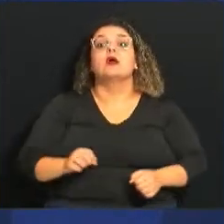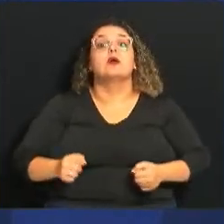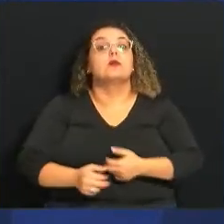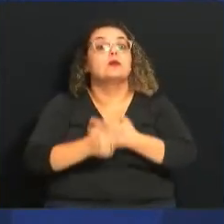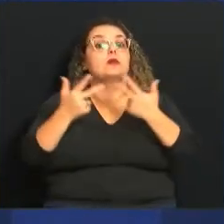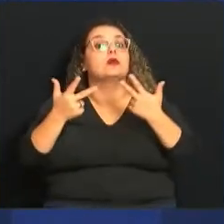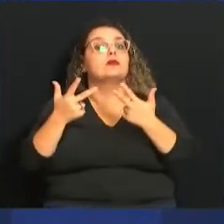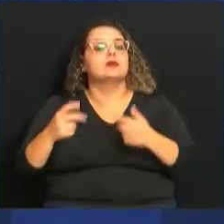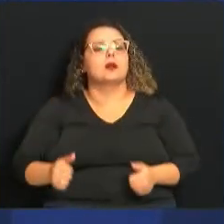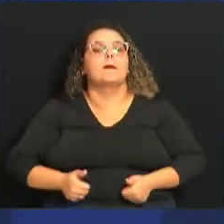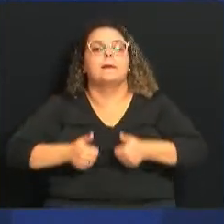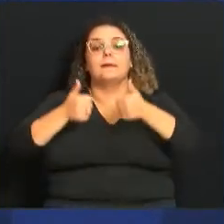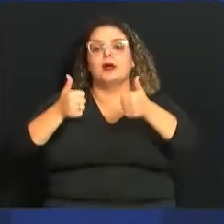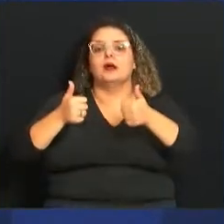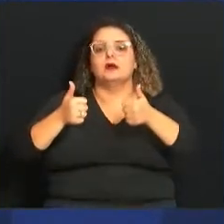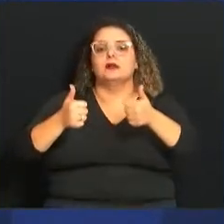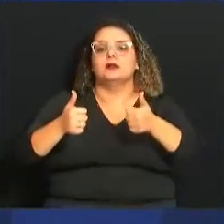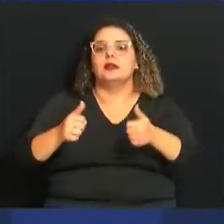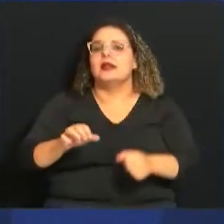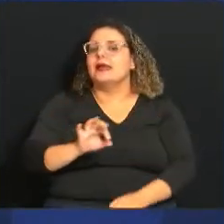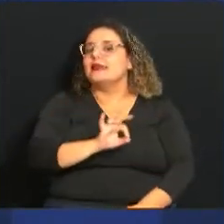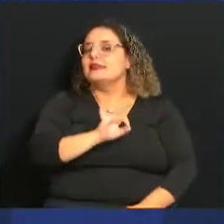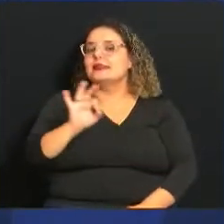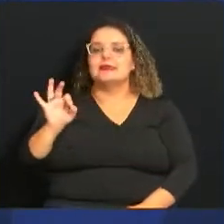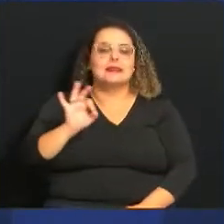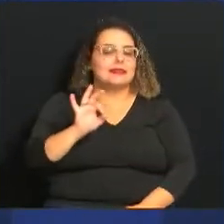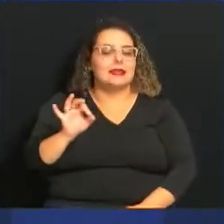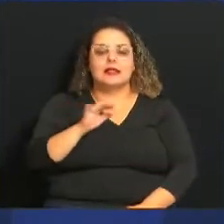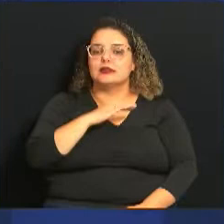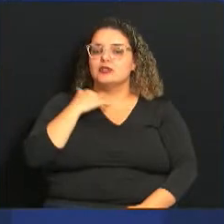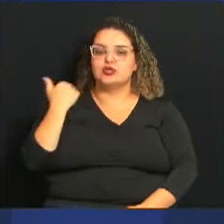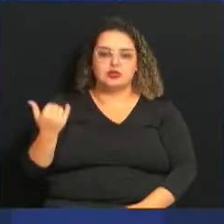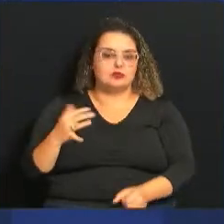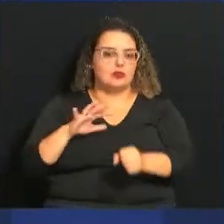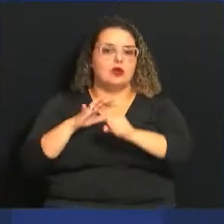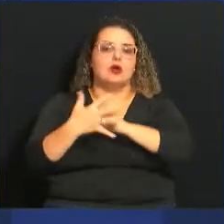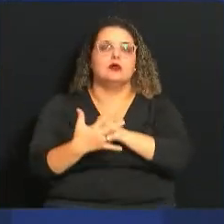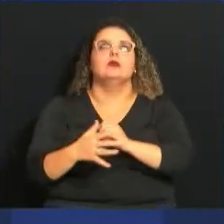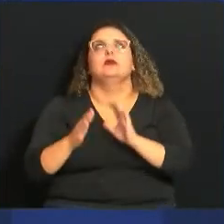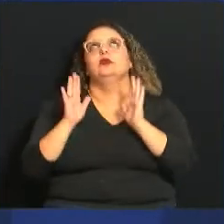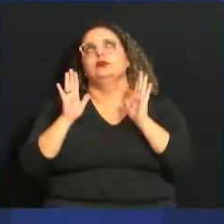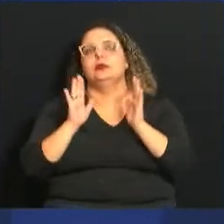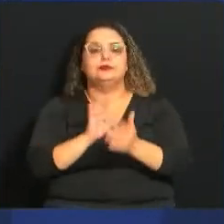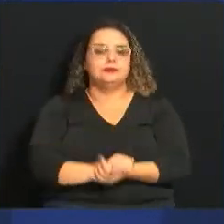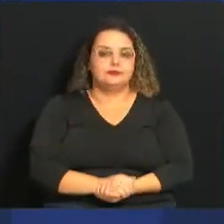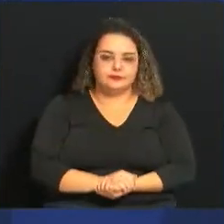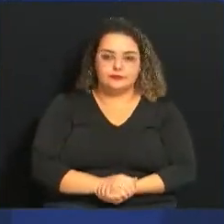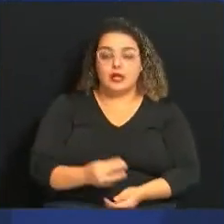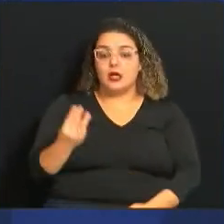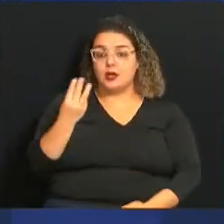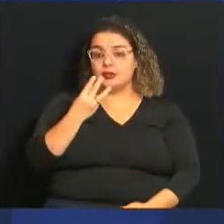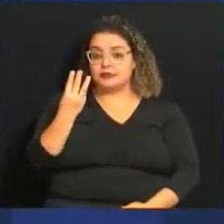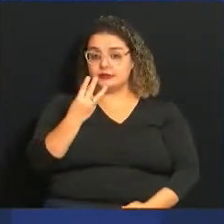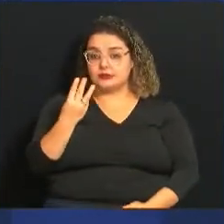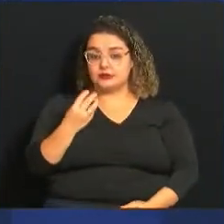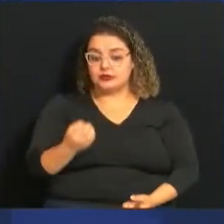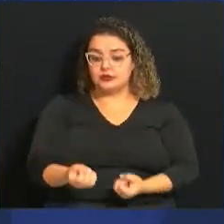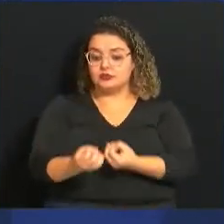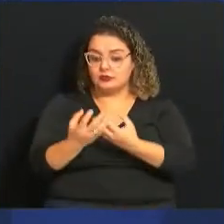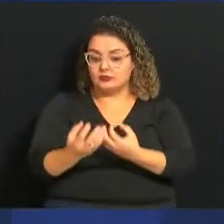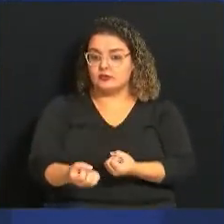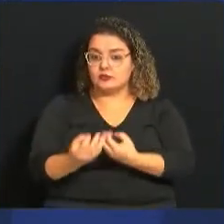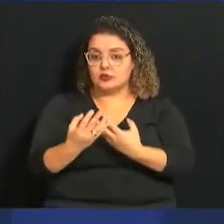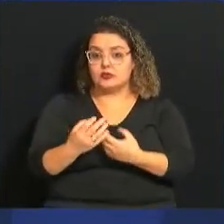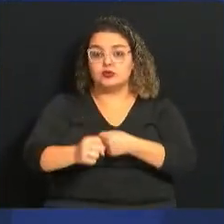que nenhuma morte foi confirmada na cidade por Covid-19. É o terceiro boletim do ano que não